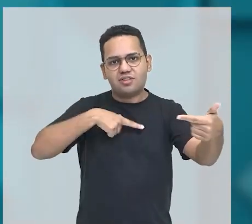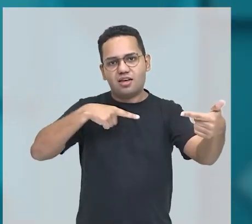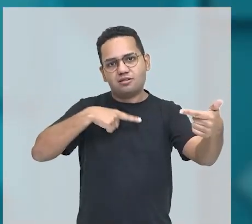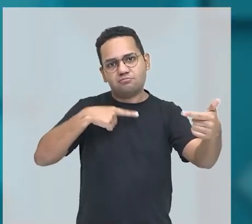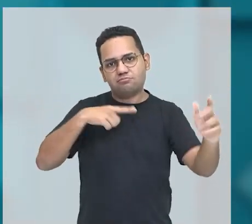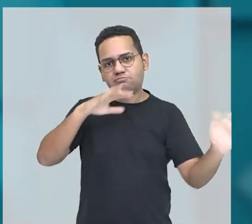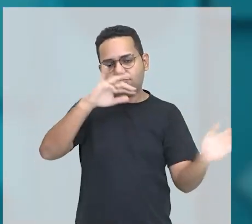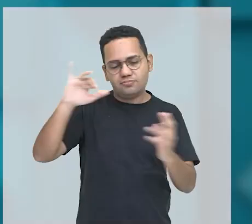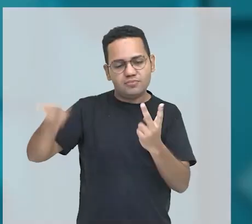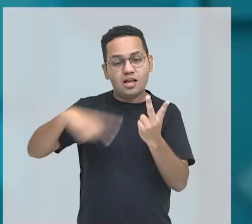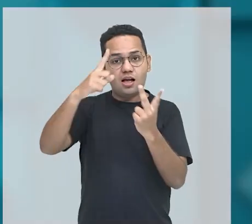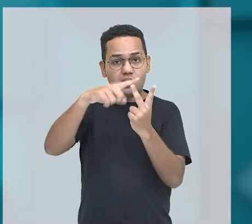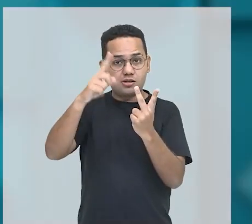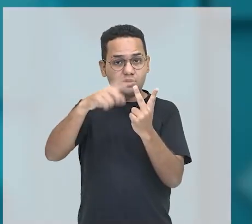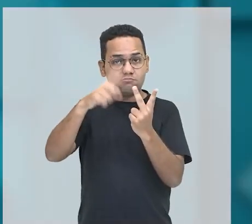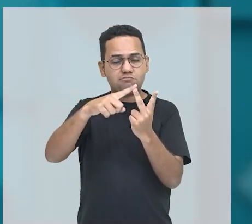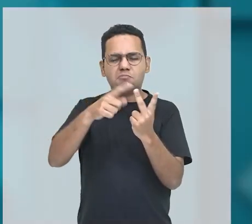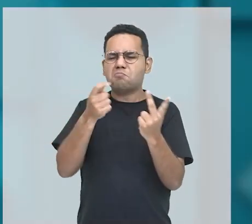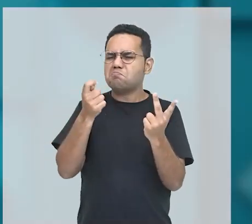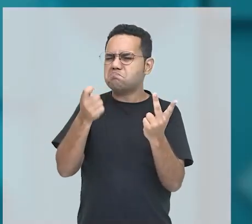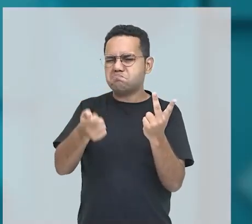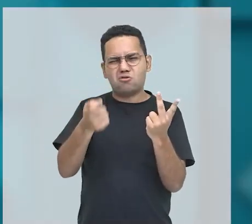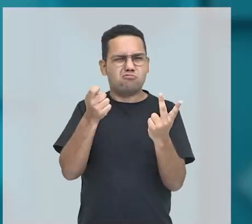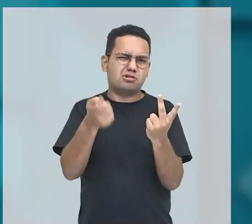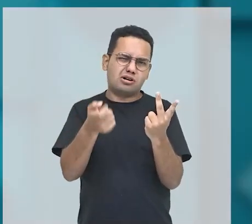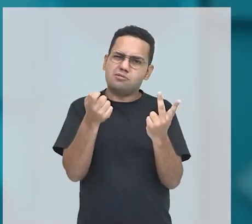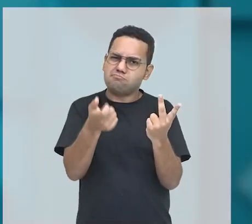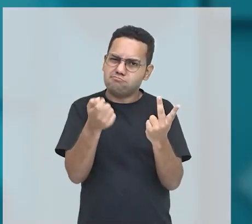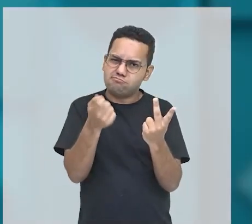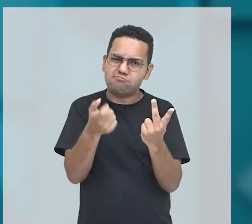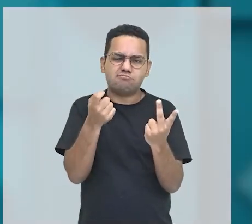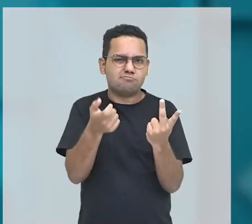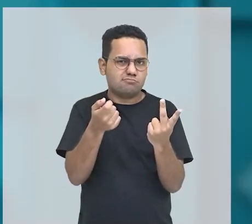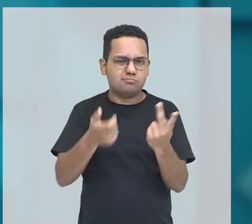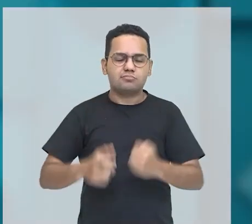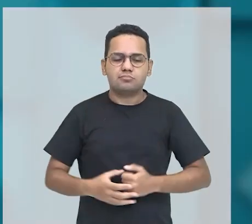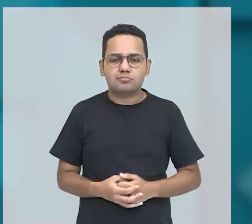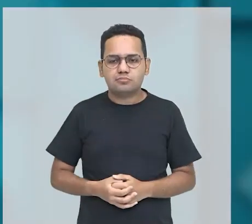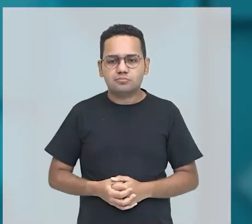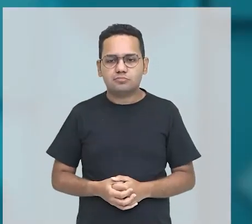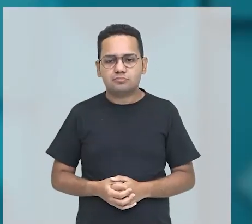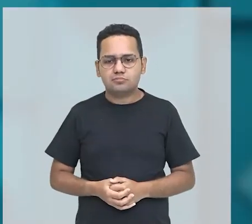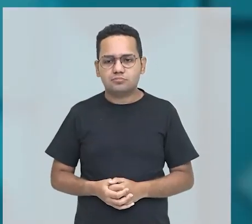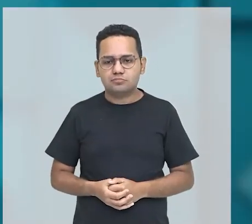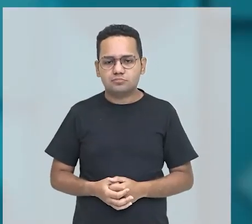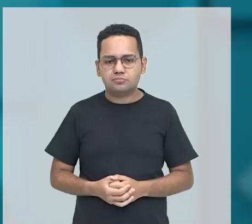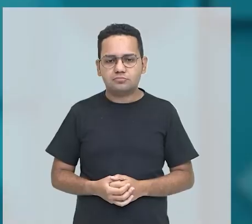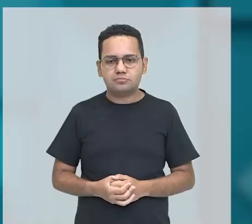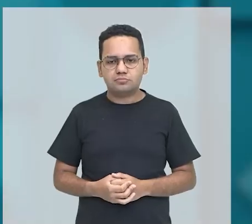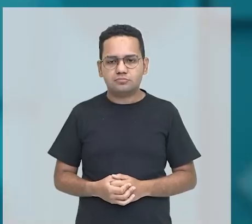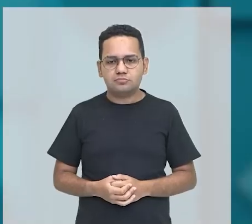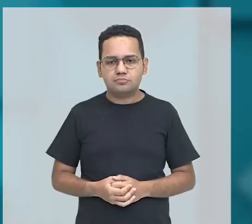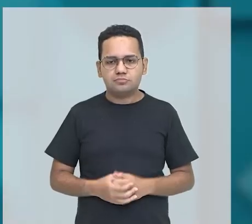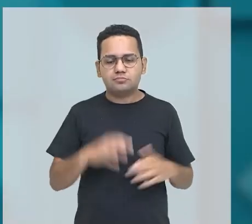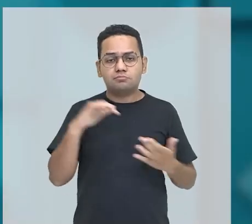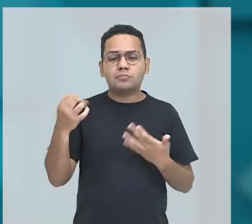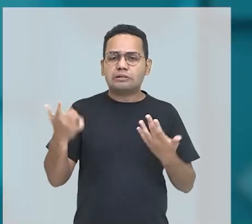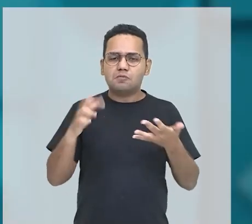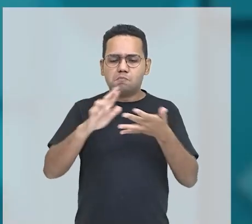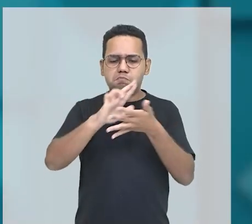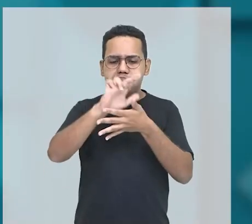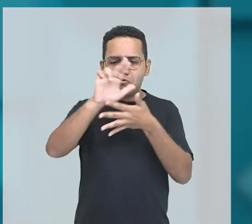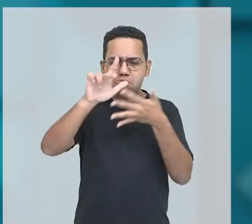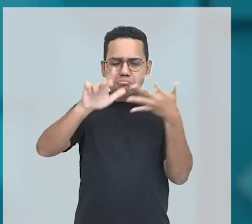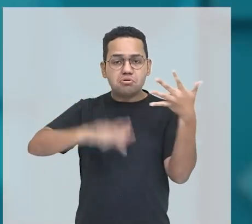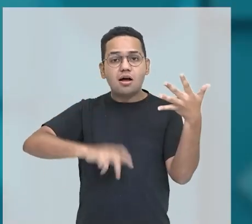não. A chance é bem menor, para não dizer que é zero, ok? Bem, nós já vimos então vários exemplos que